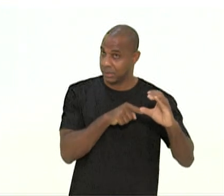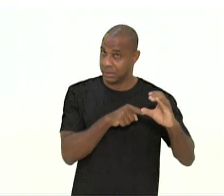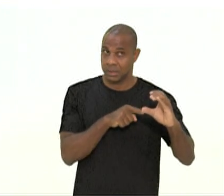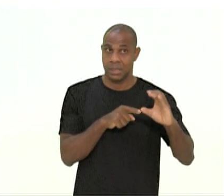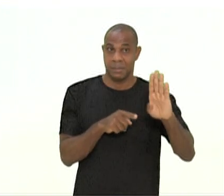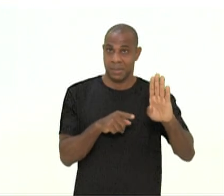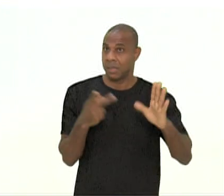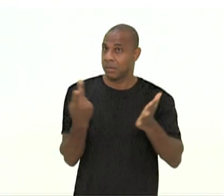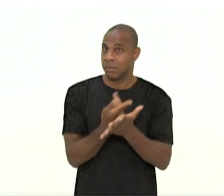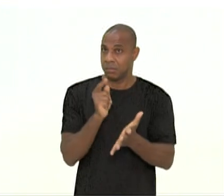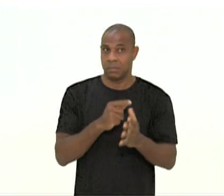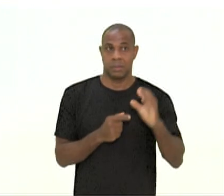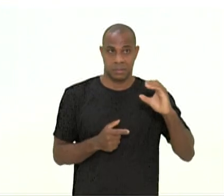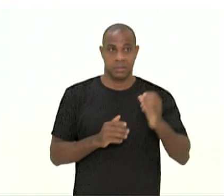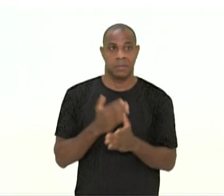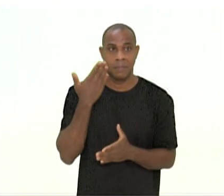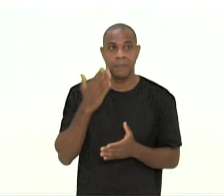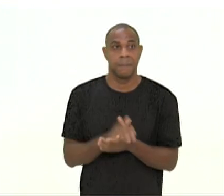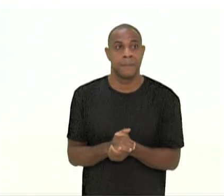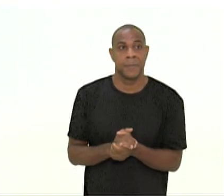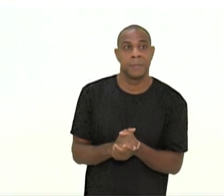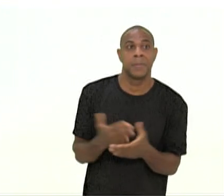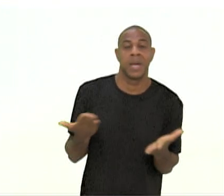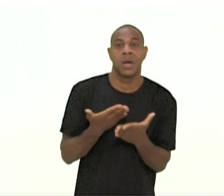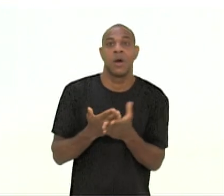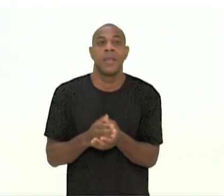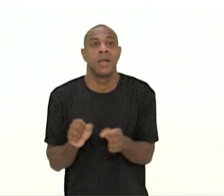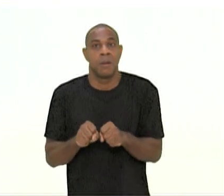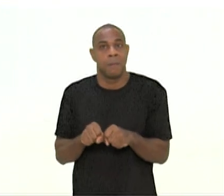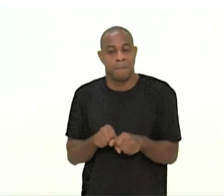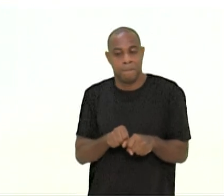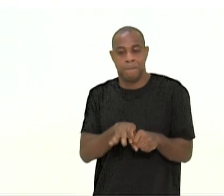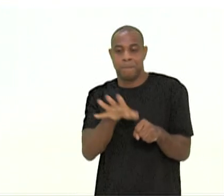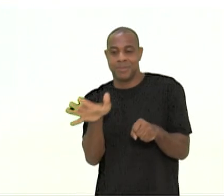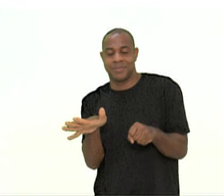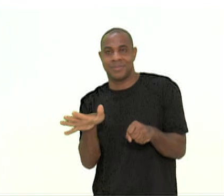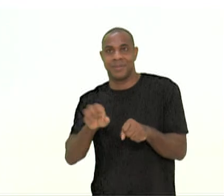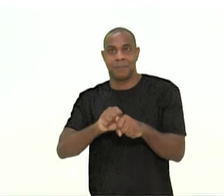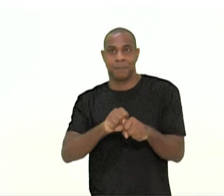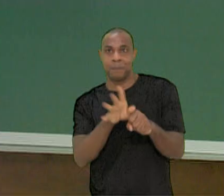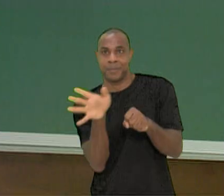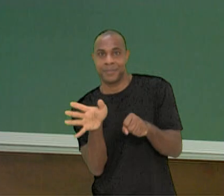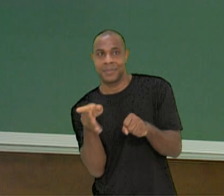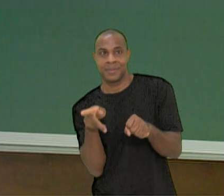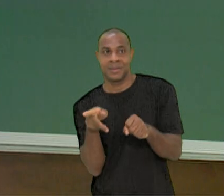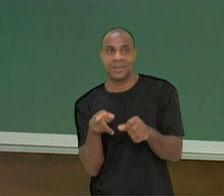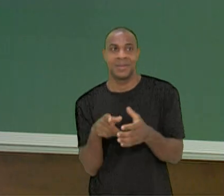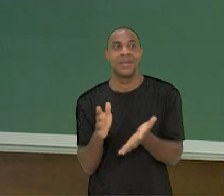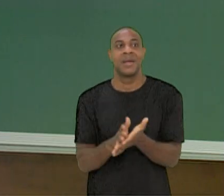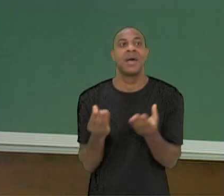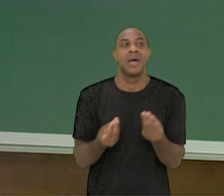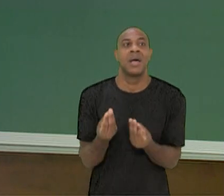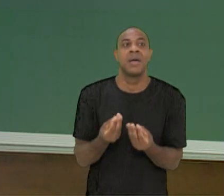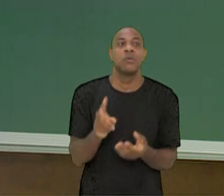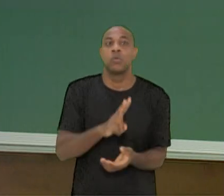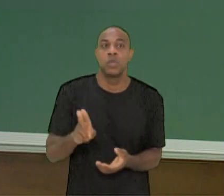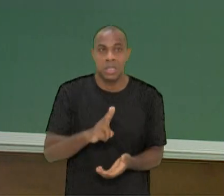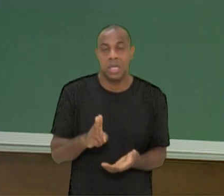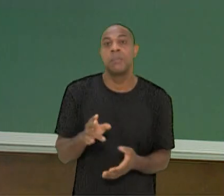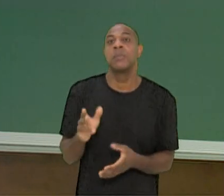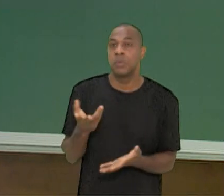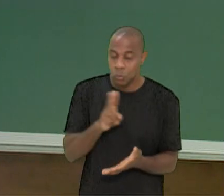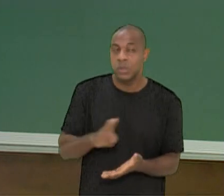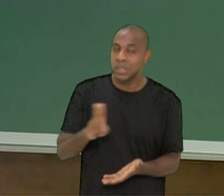certo? Propriedade distributiva da multiplicação em relação à adição. Essa é uma propriedade que nós usamos várias vezes para